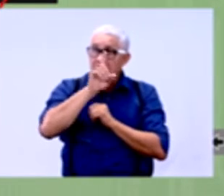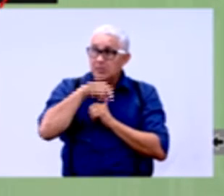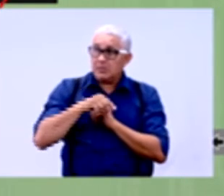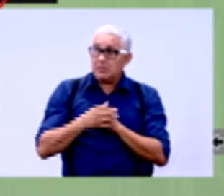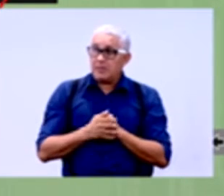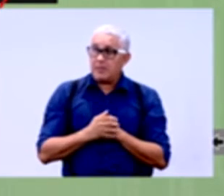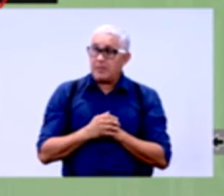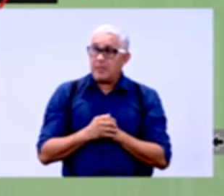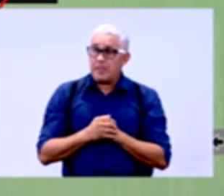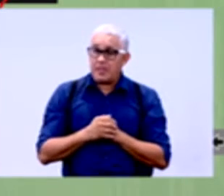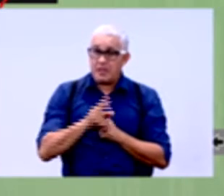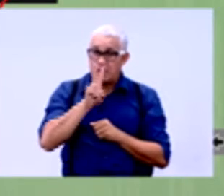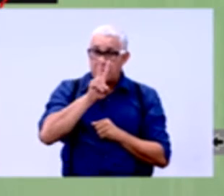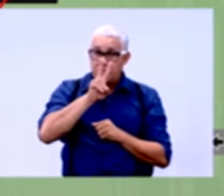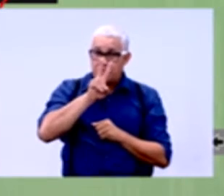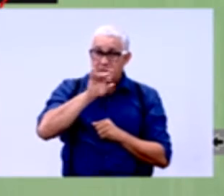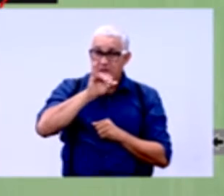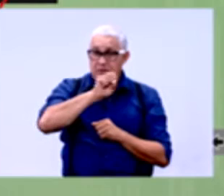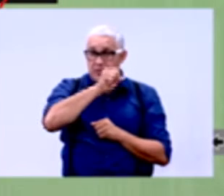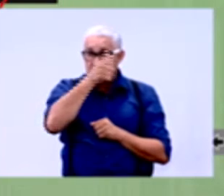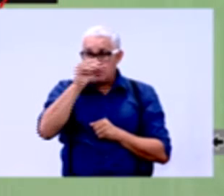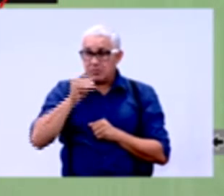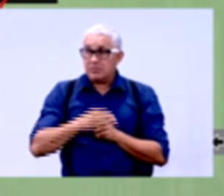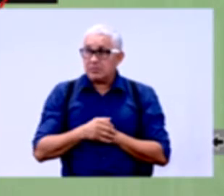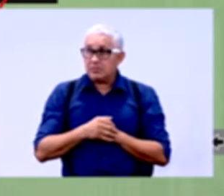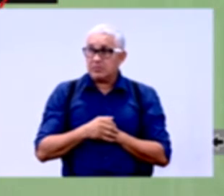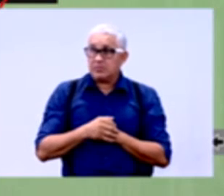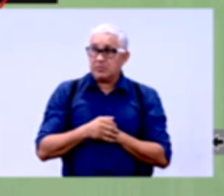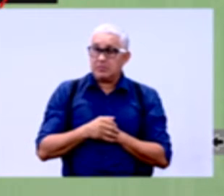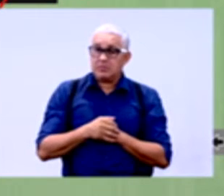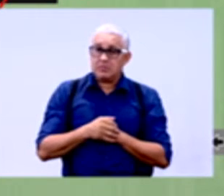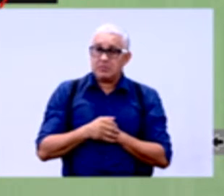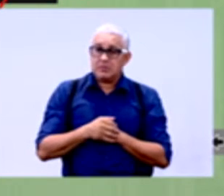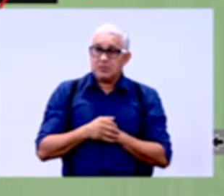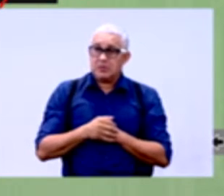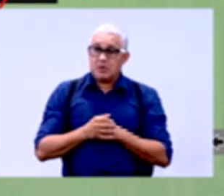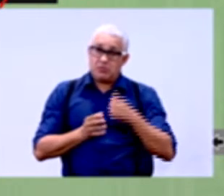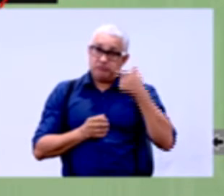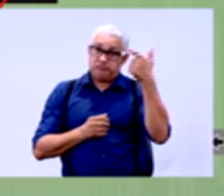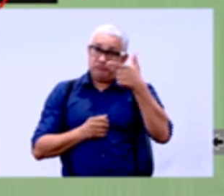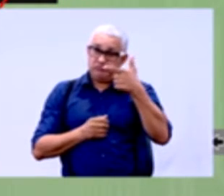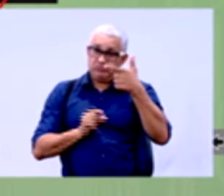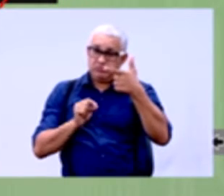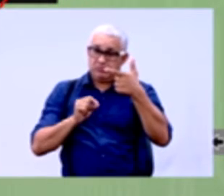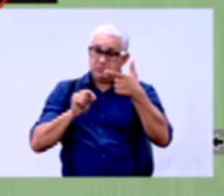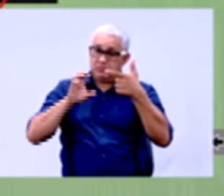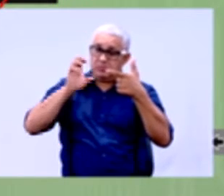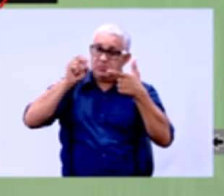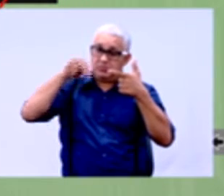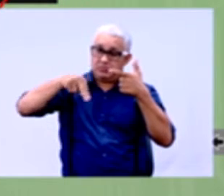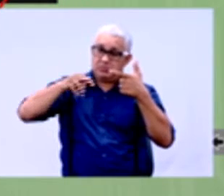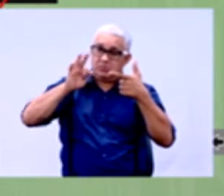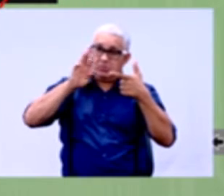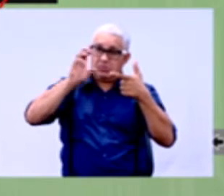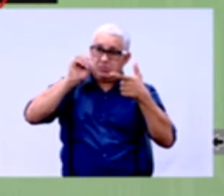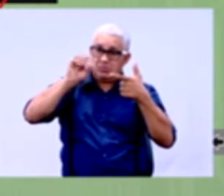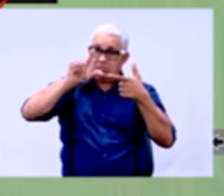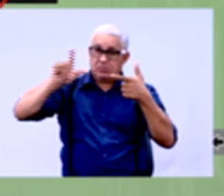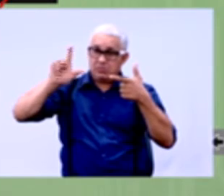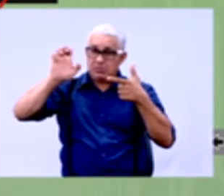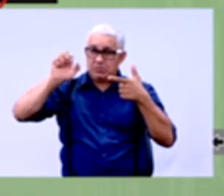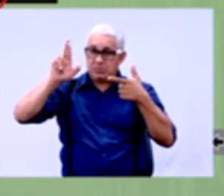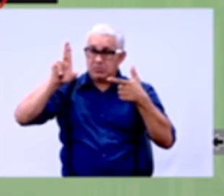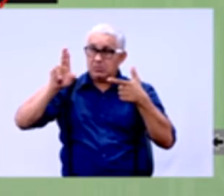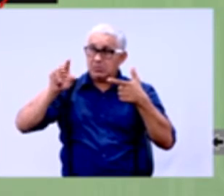a visão. Quando nós estávamos na segunda, que era o controller, era o